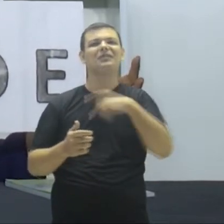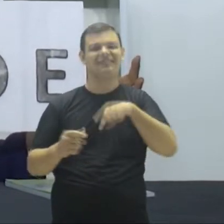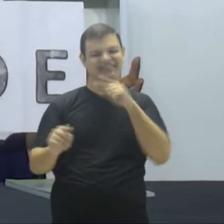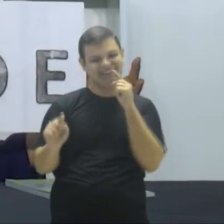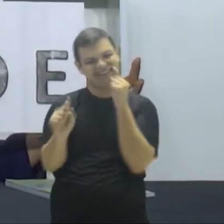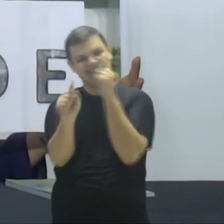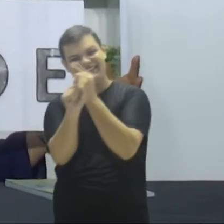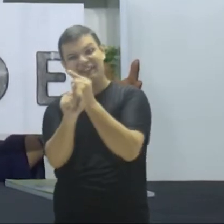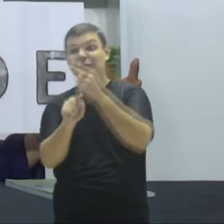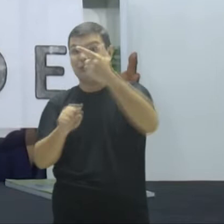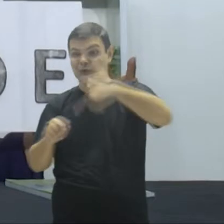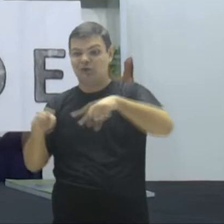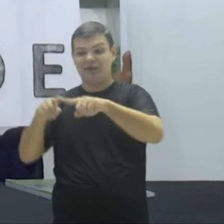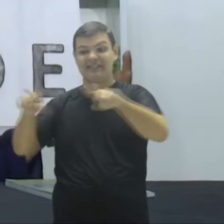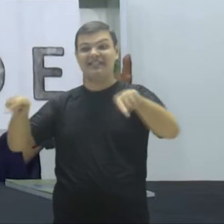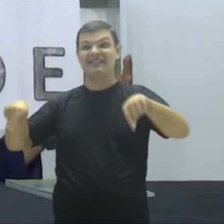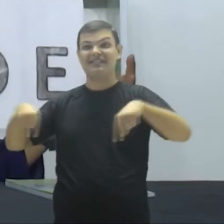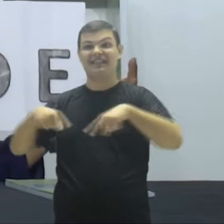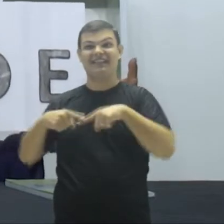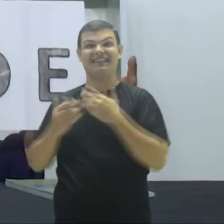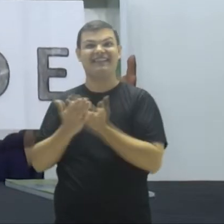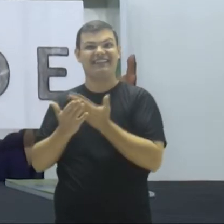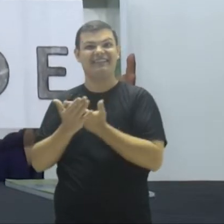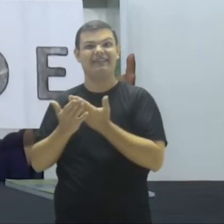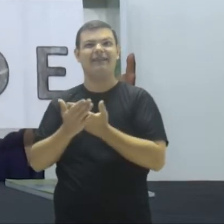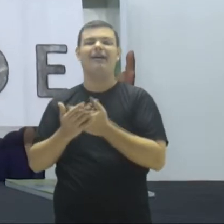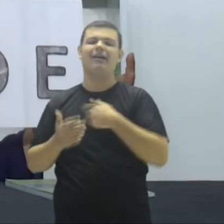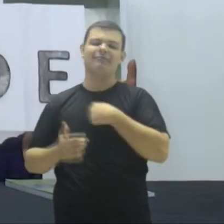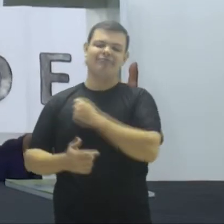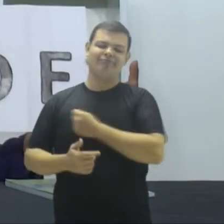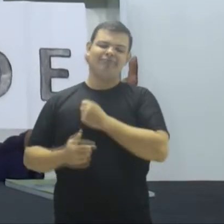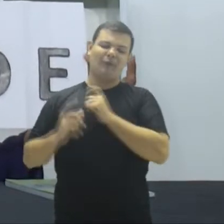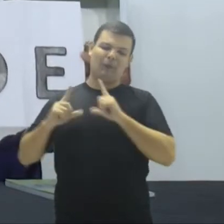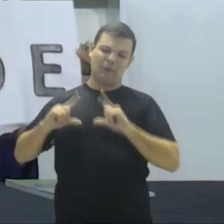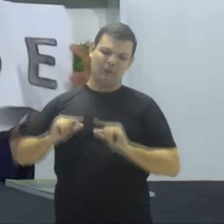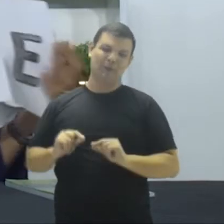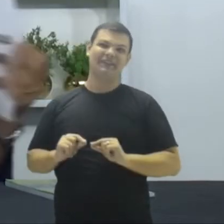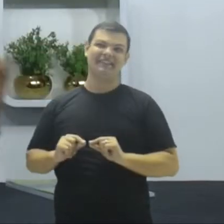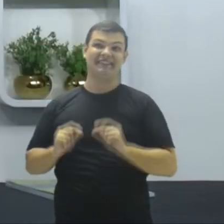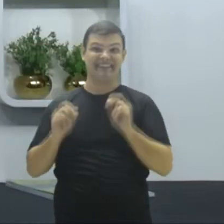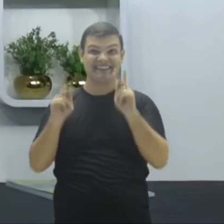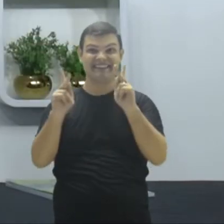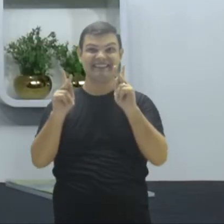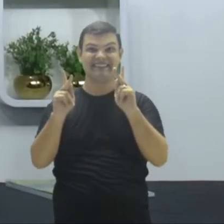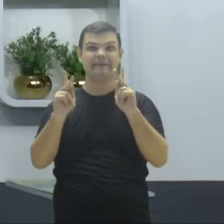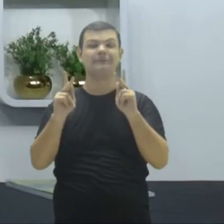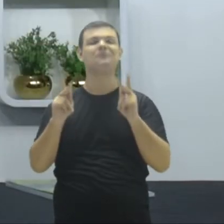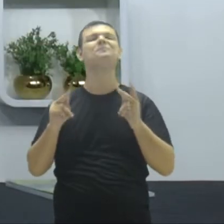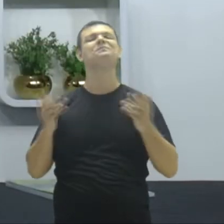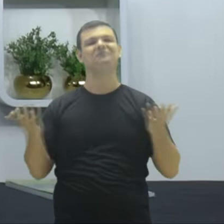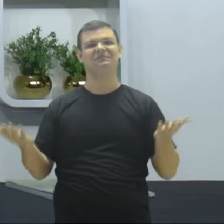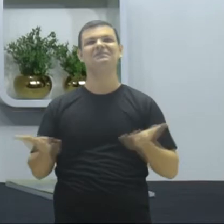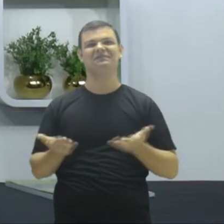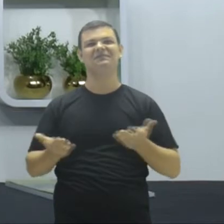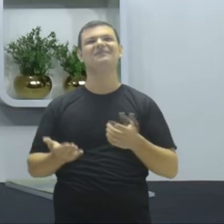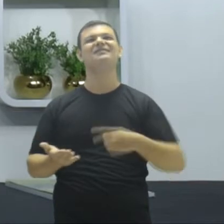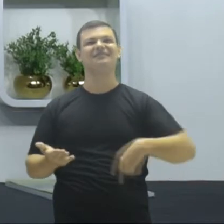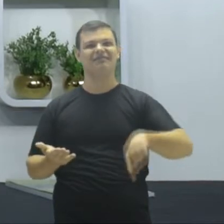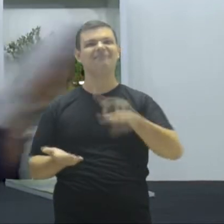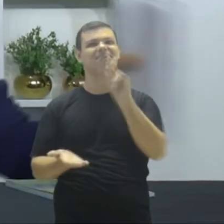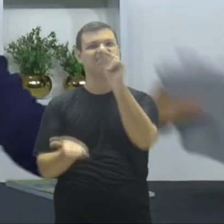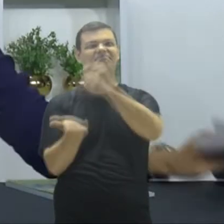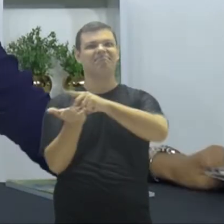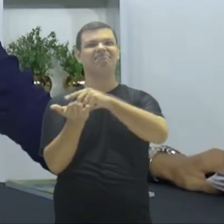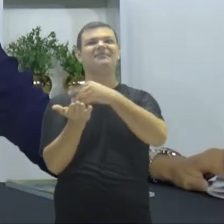nas nossas salas de aulas e amenizar essa saudade, tá bem? Agora, nós vamos